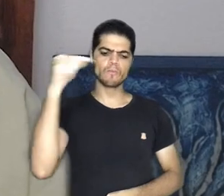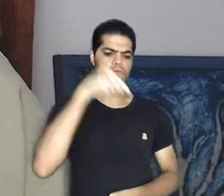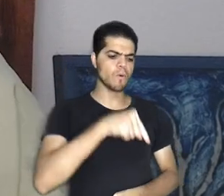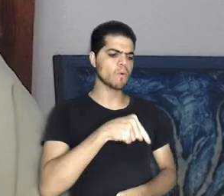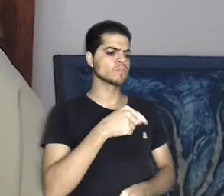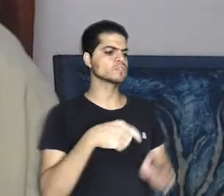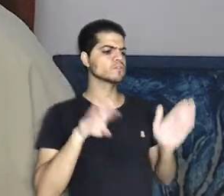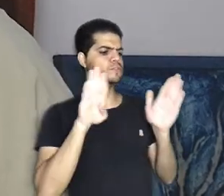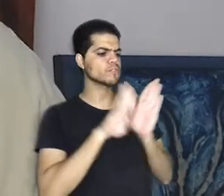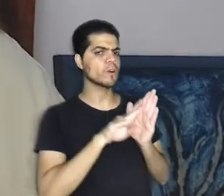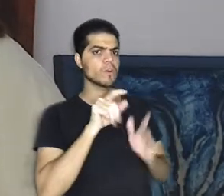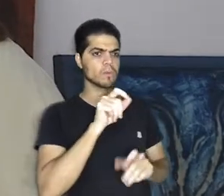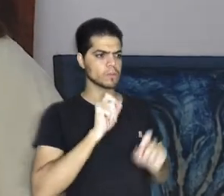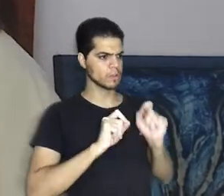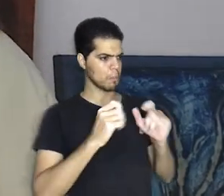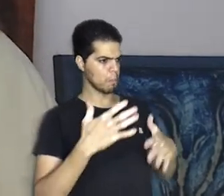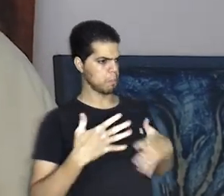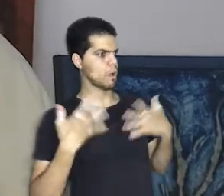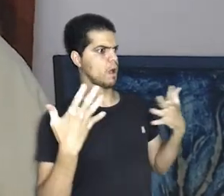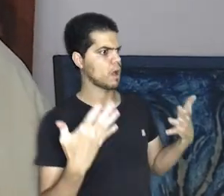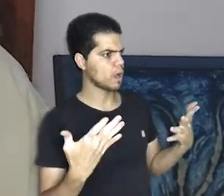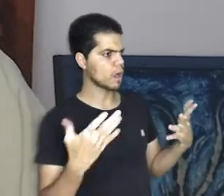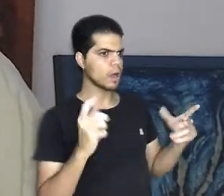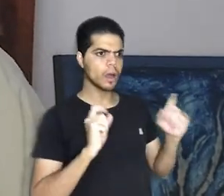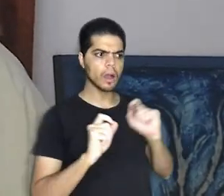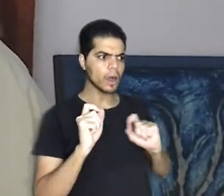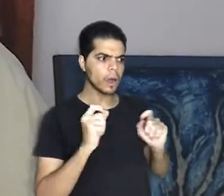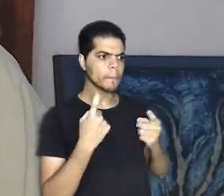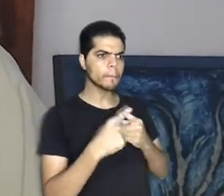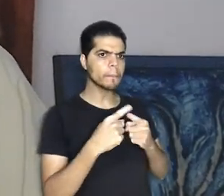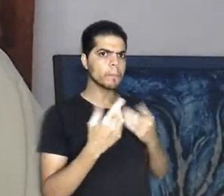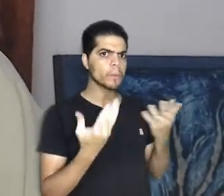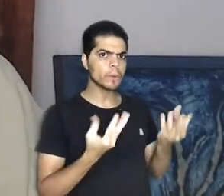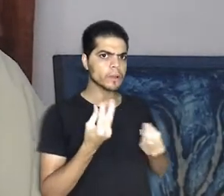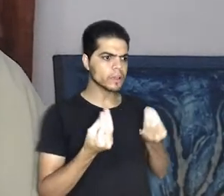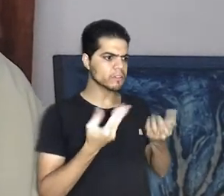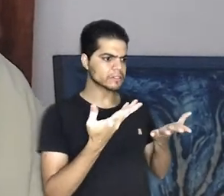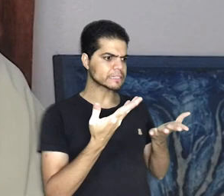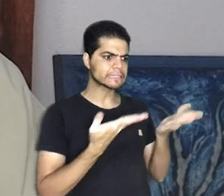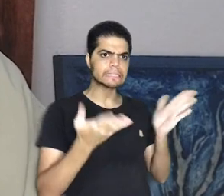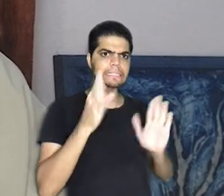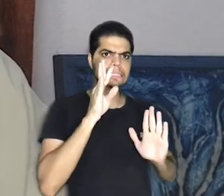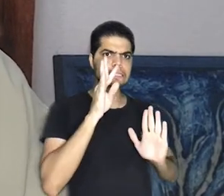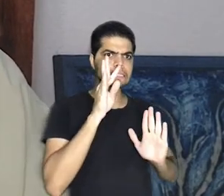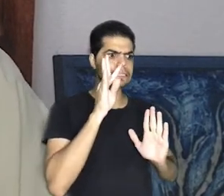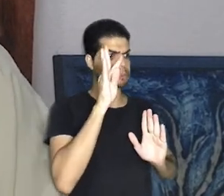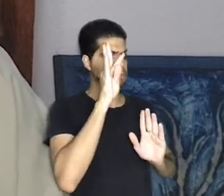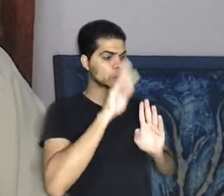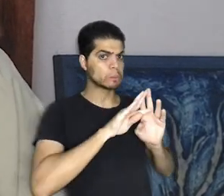ao Brasil, Planché teve um susto enorme devido às taxas de